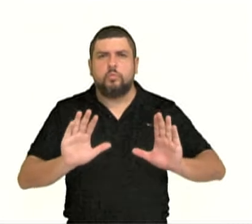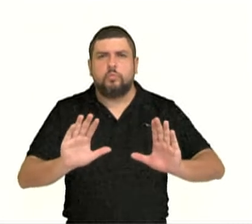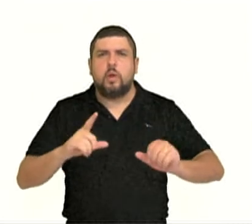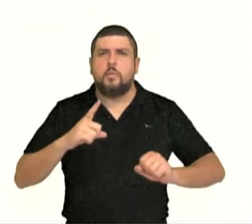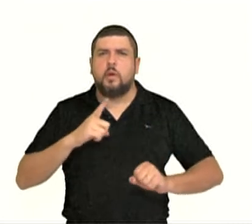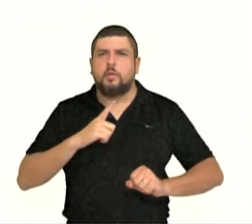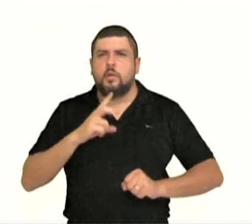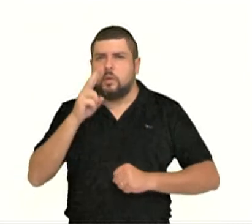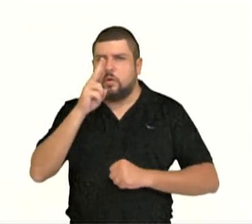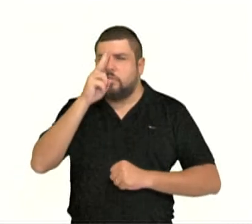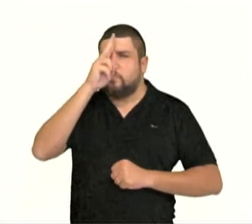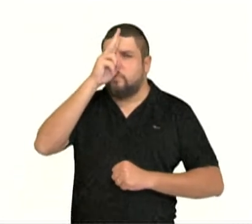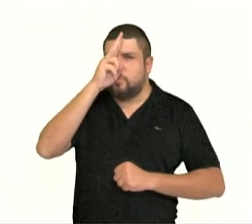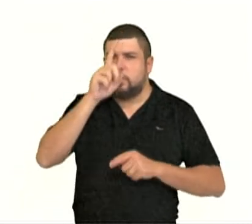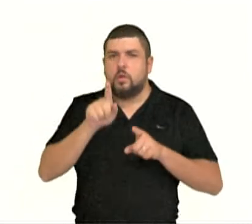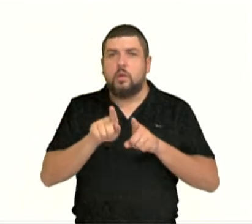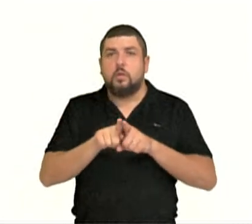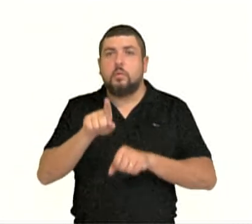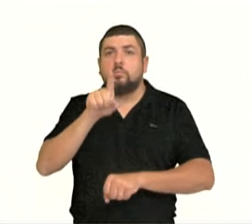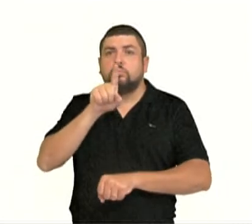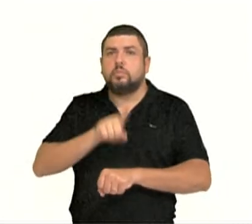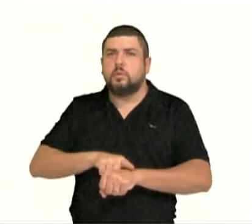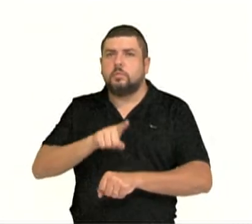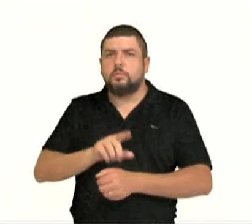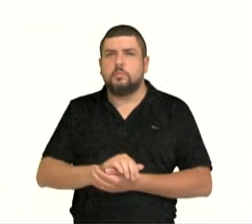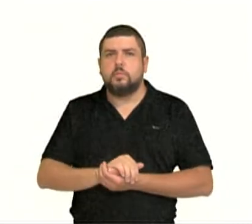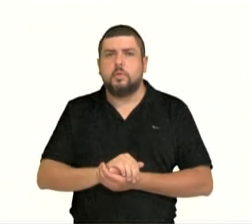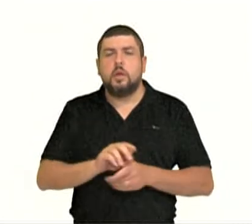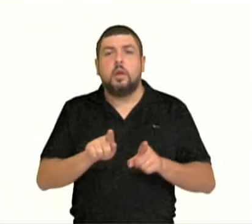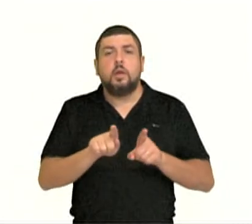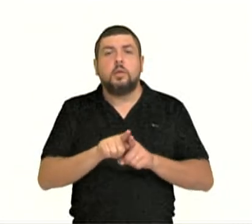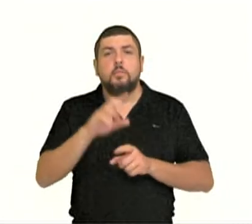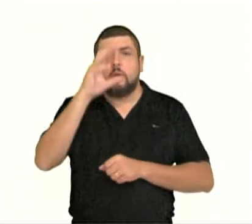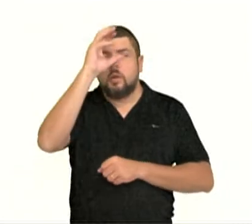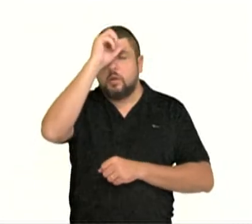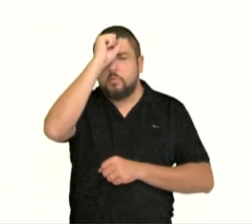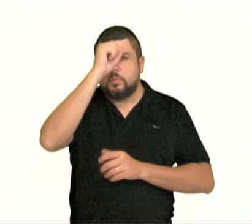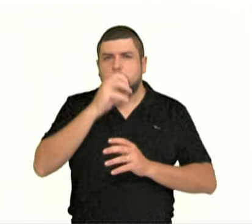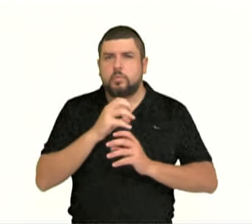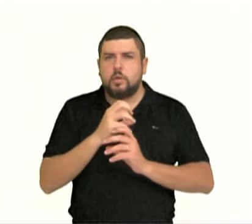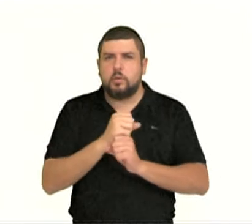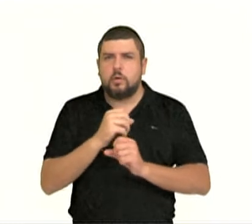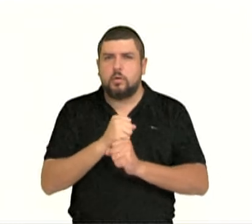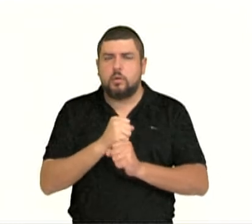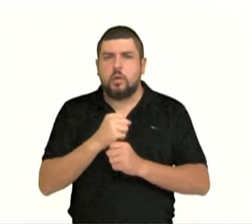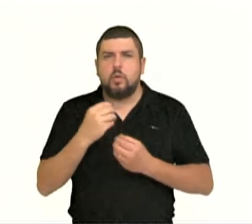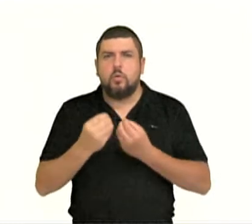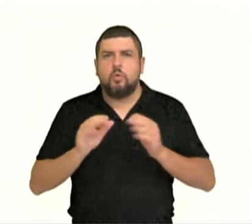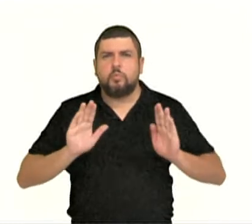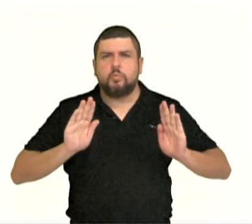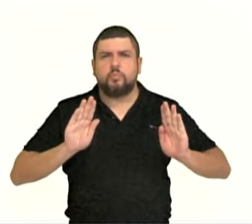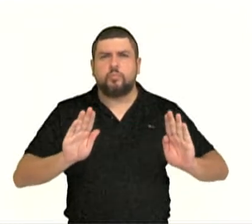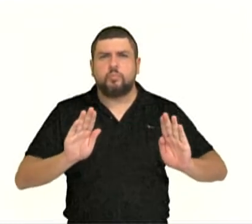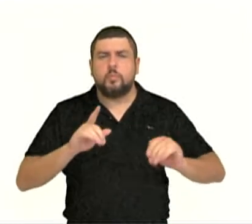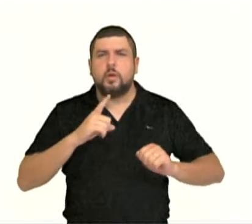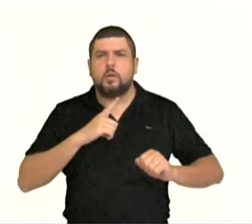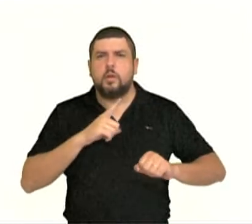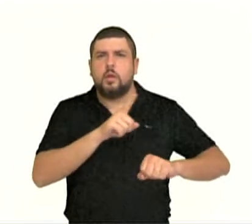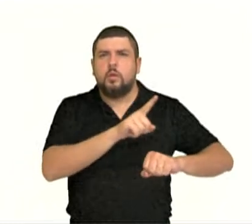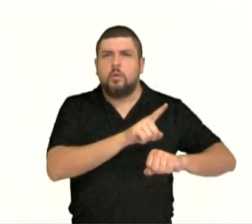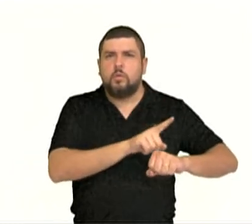é aplicada. E também vamos aprender a calcular o impulso através da força e do tempo de execução.